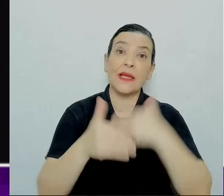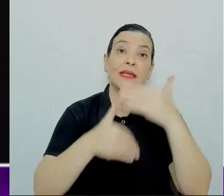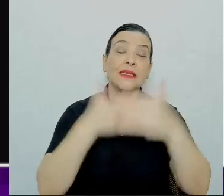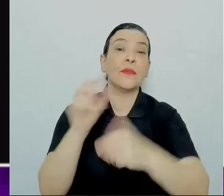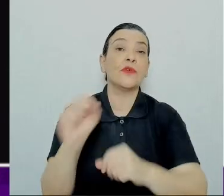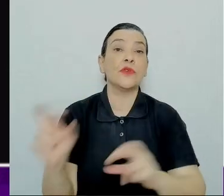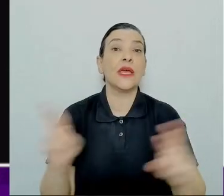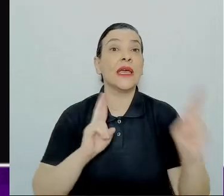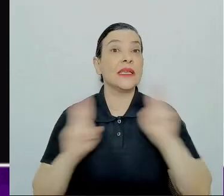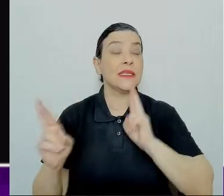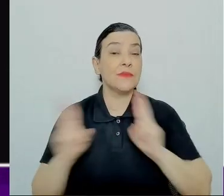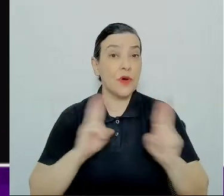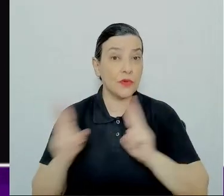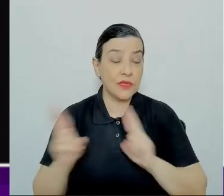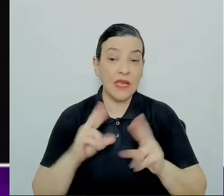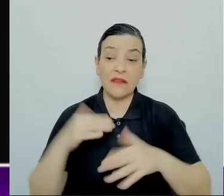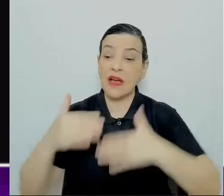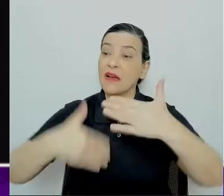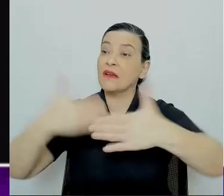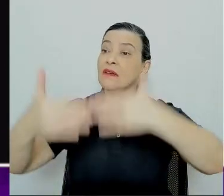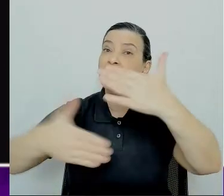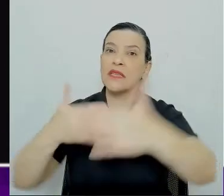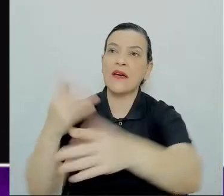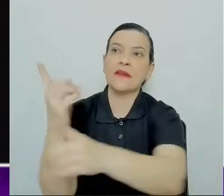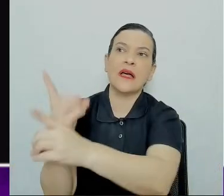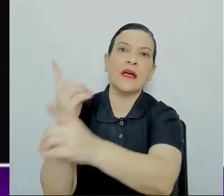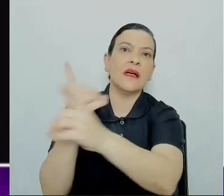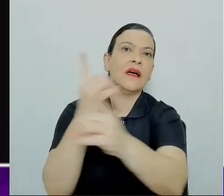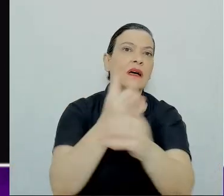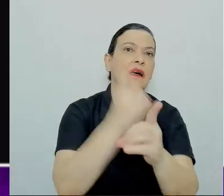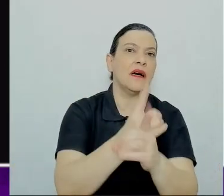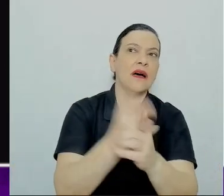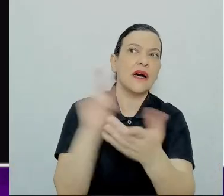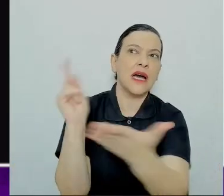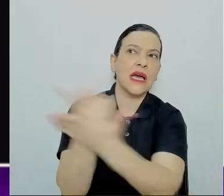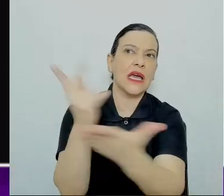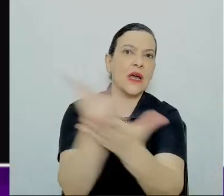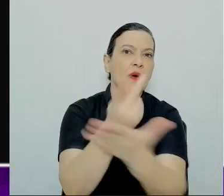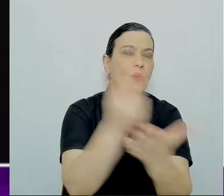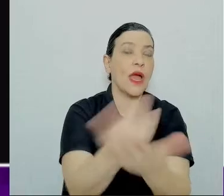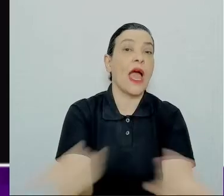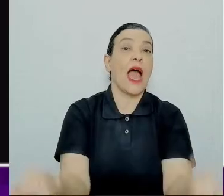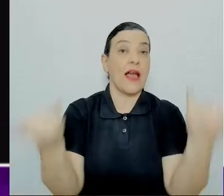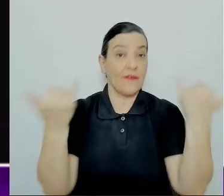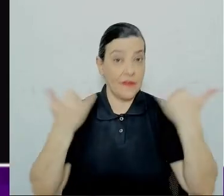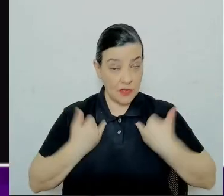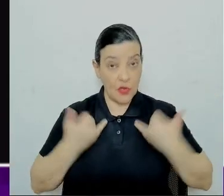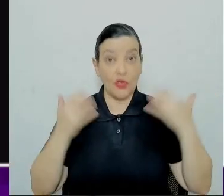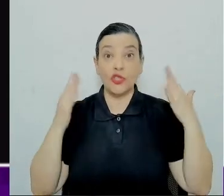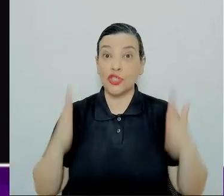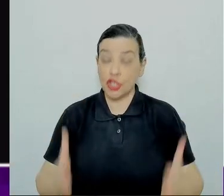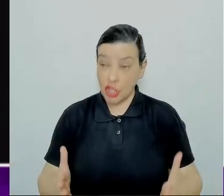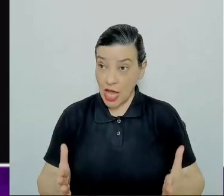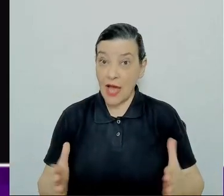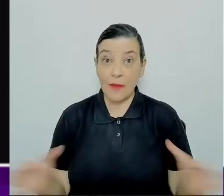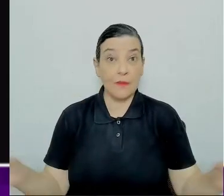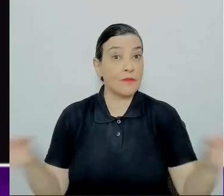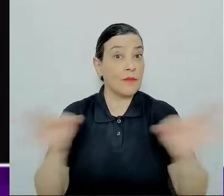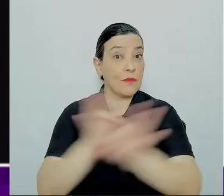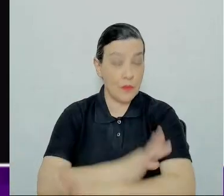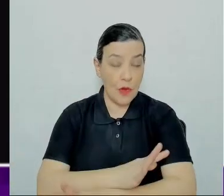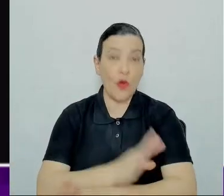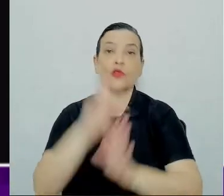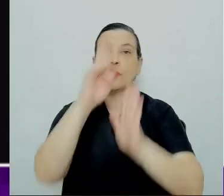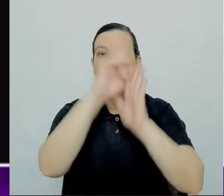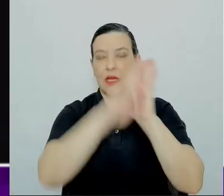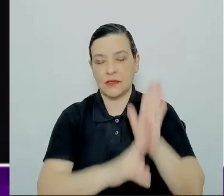foi identificado esse comportamento anormal, já foi sanado e está aqui o relatório. E isso é uma coisa que eu posso